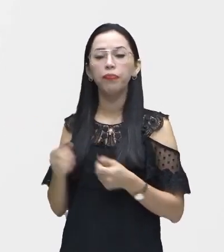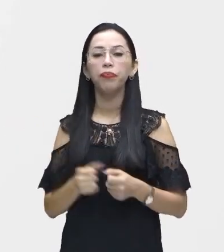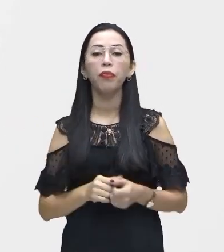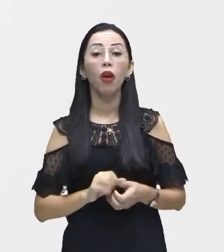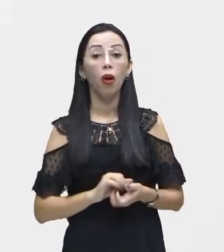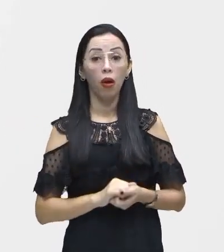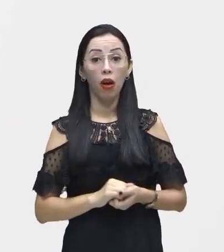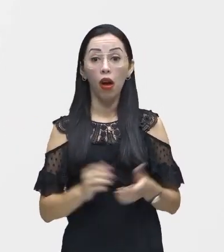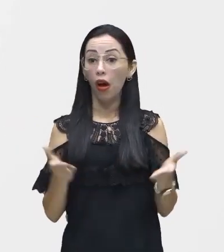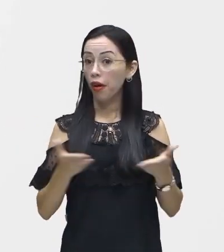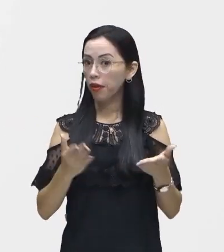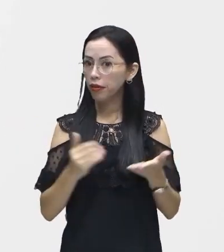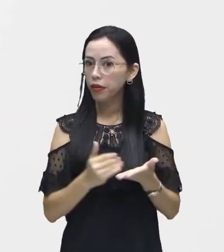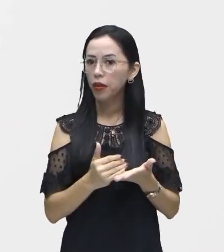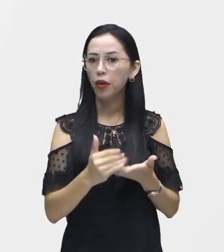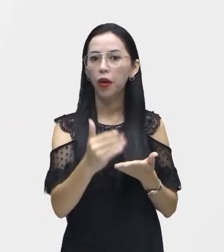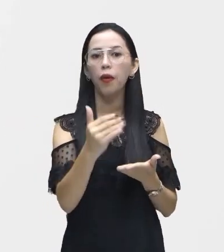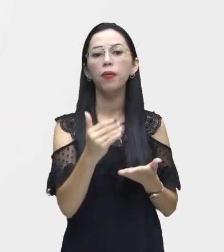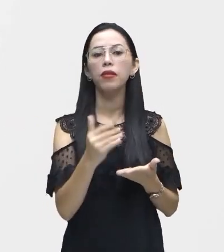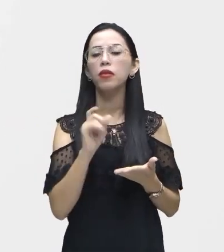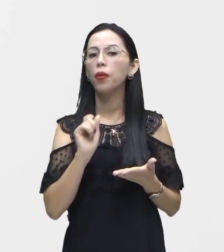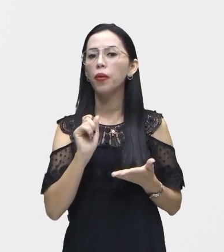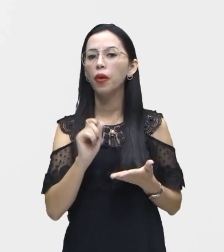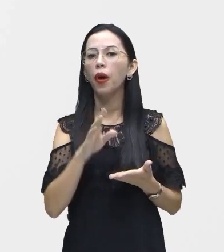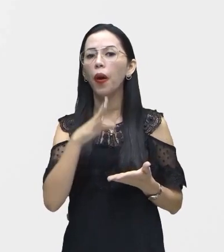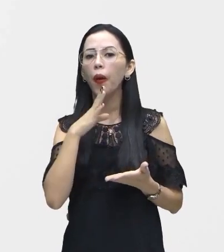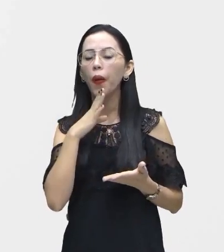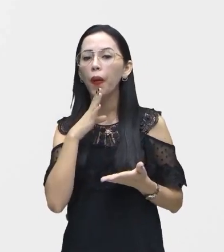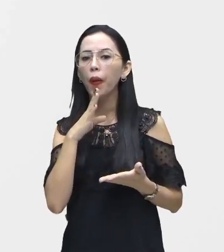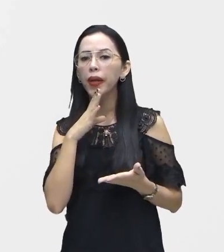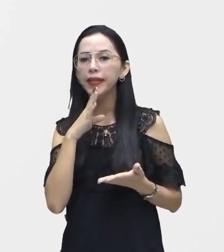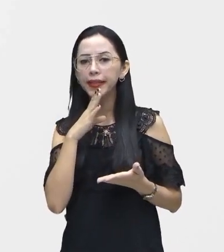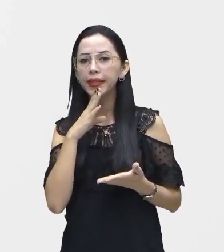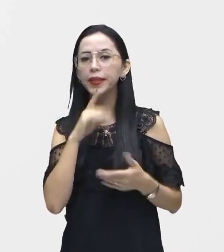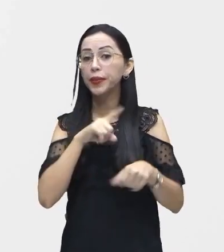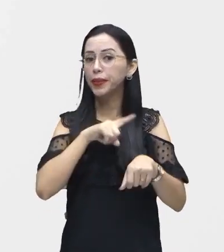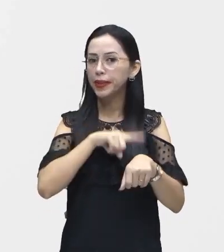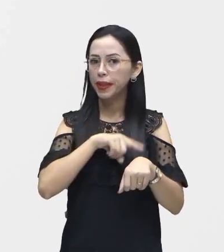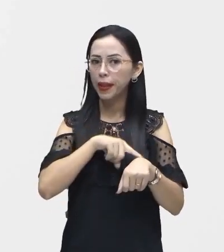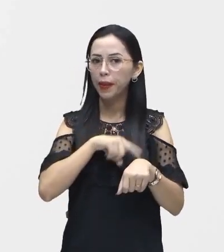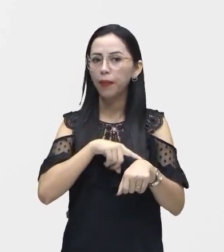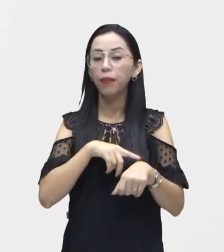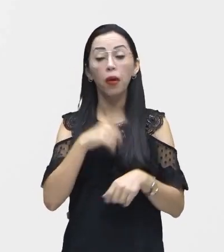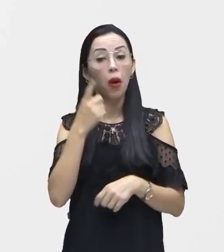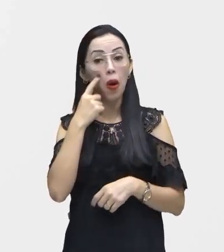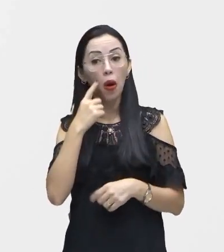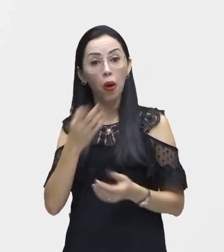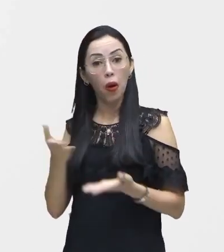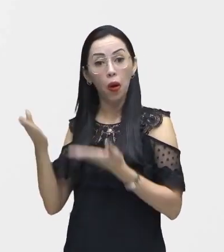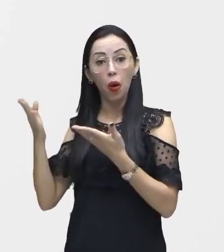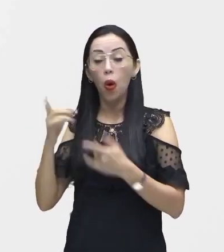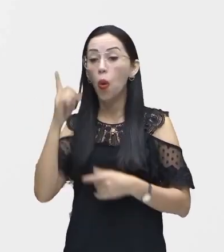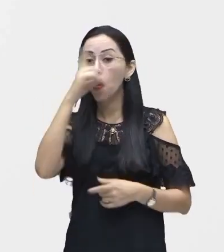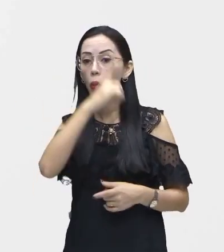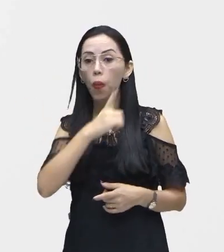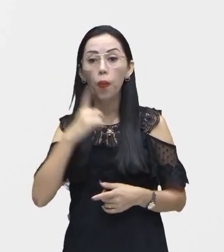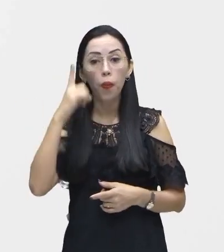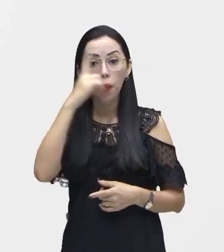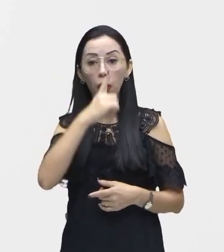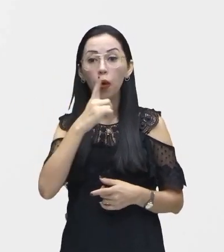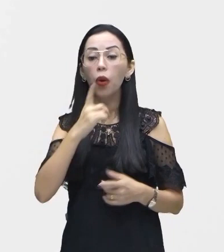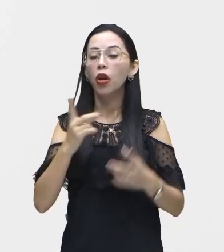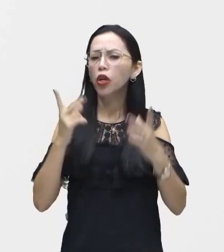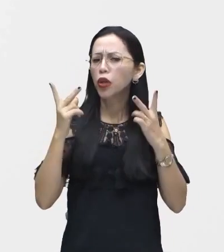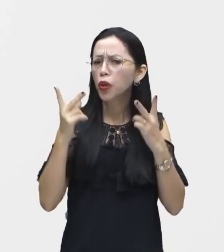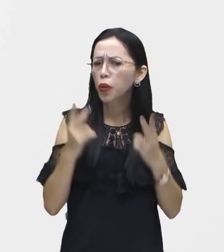o seguinte, conhecendo as unidades de tempo. Então, começamos com uma hora. Uma hora é o equivalente a